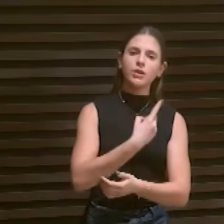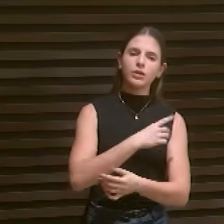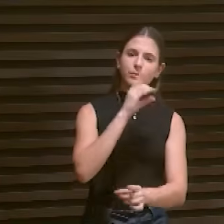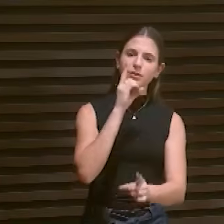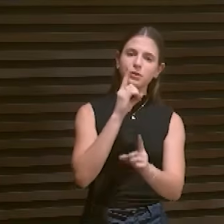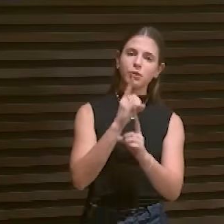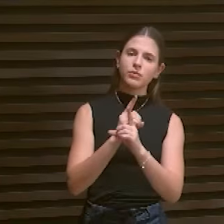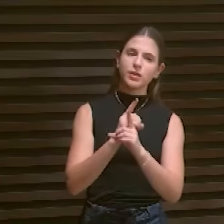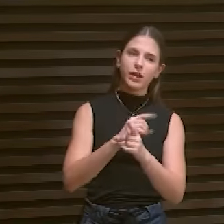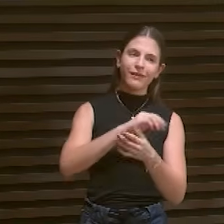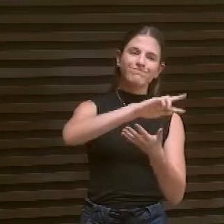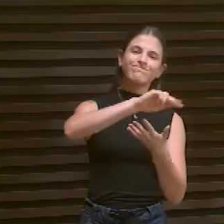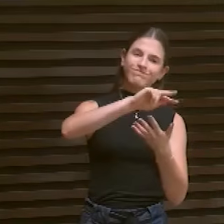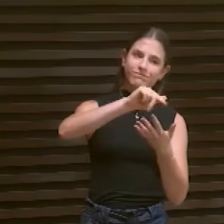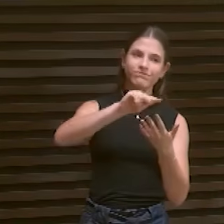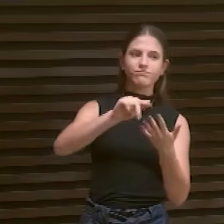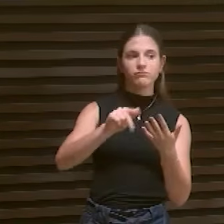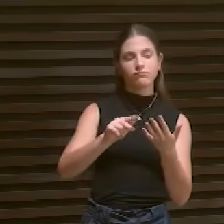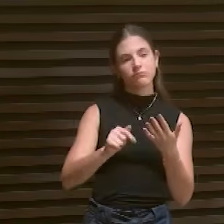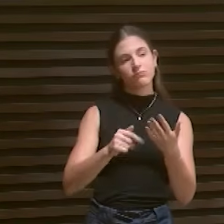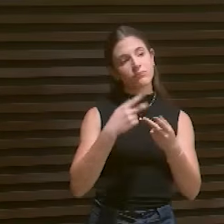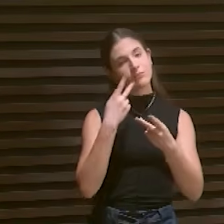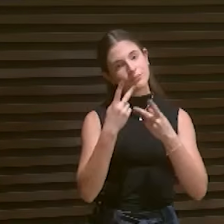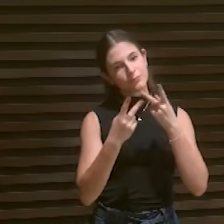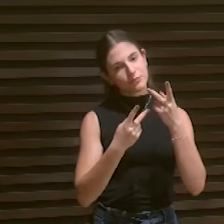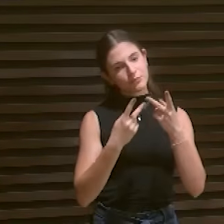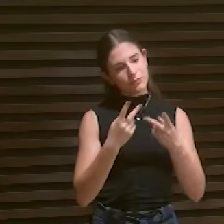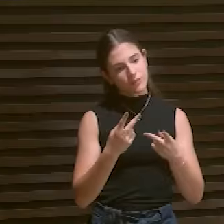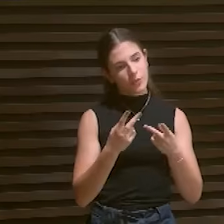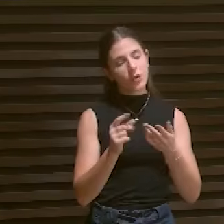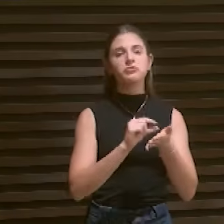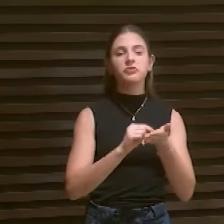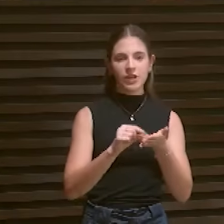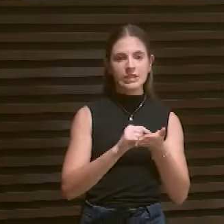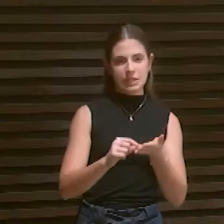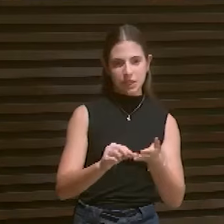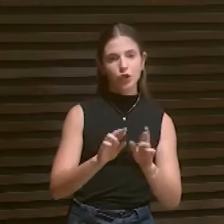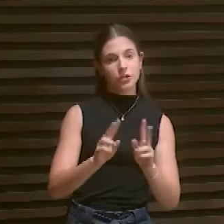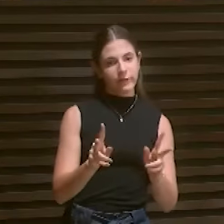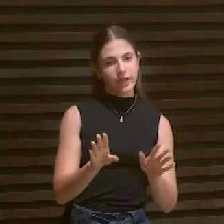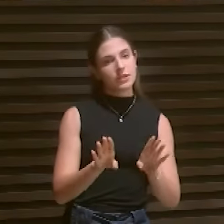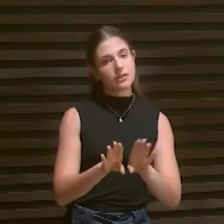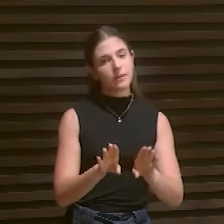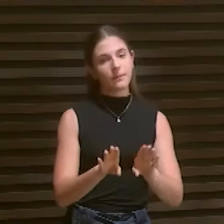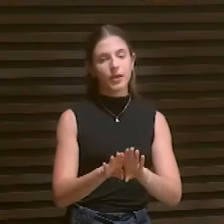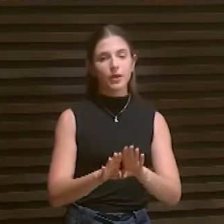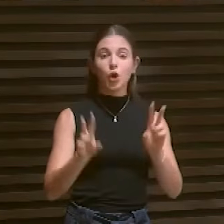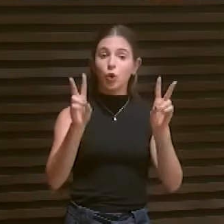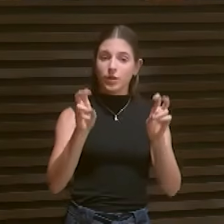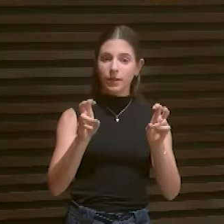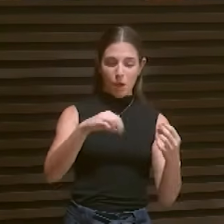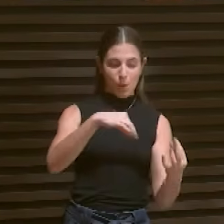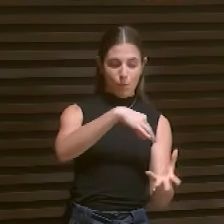várias outras menções, ou em vários outros versículos e passagens, a respeito do